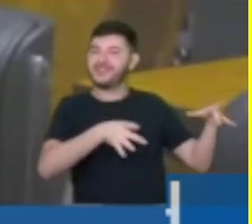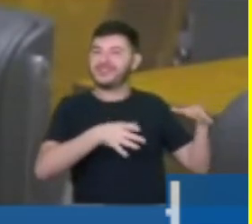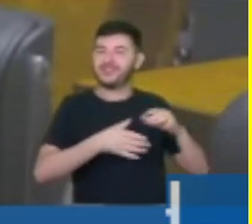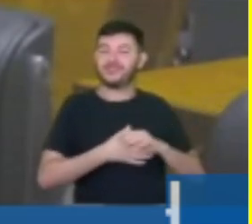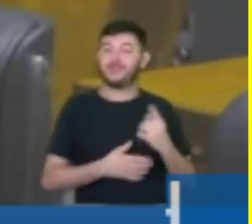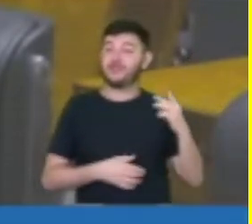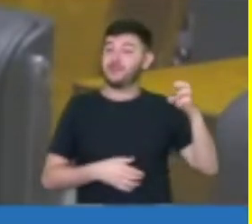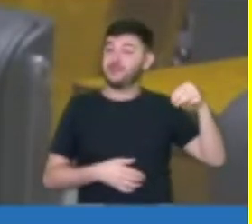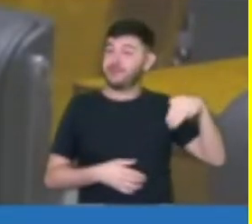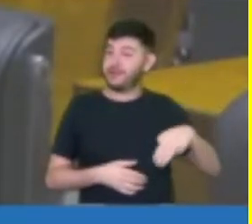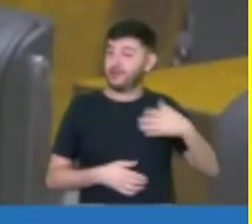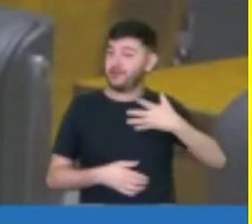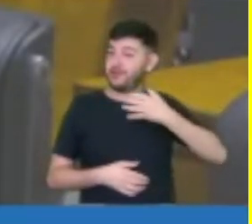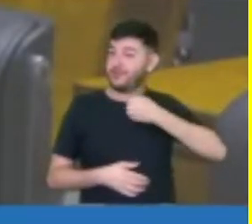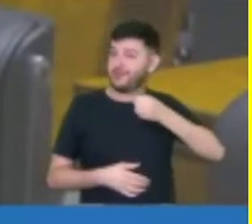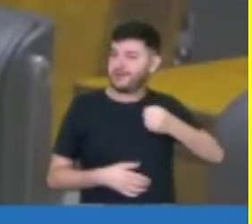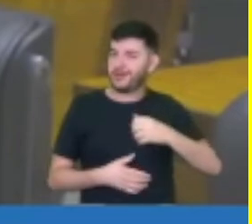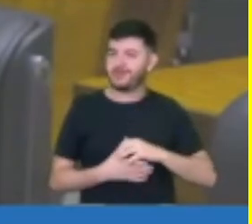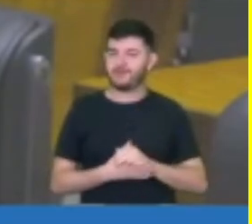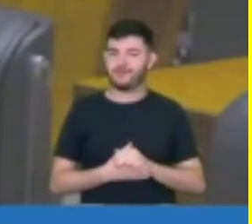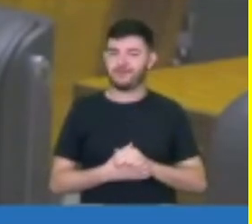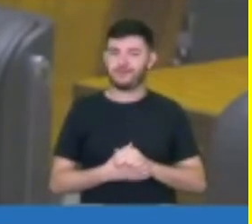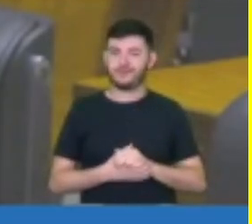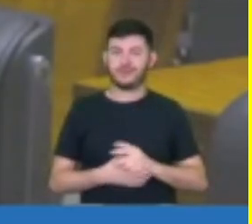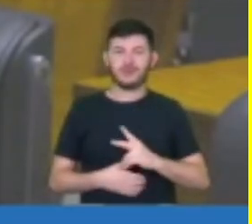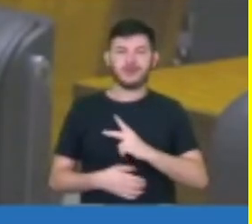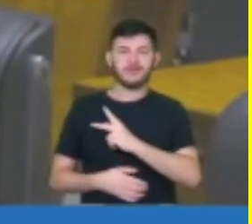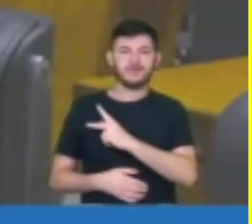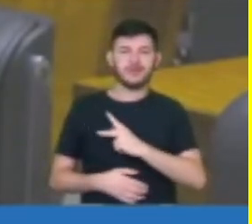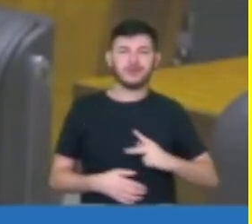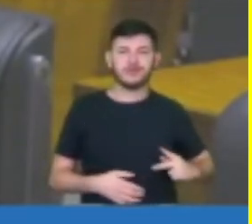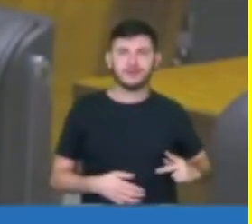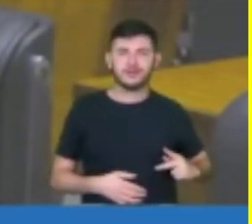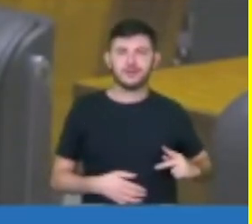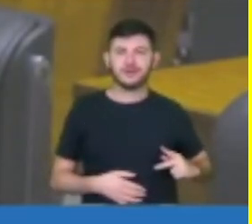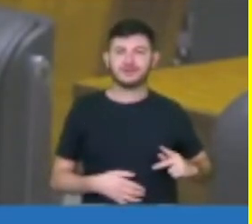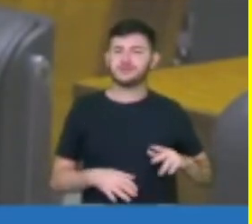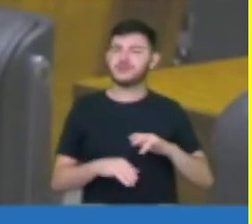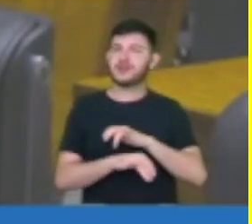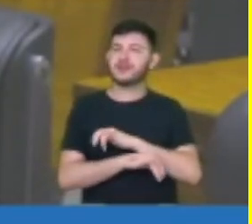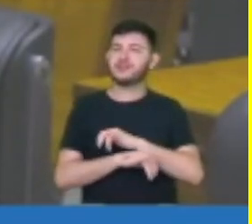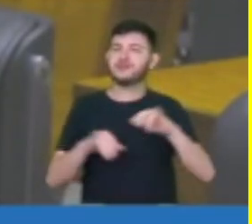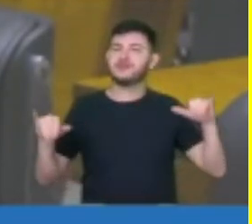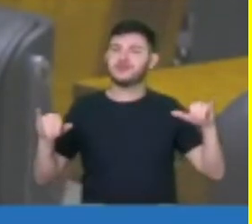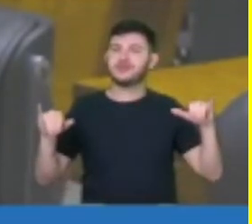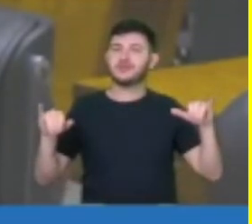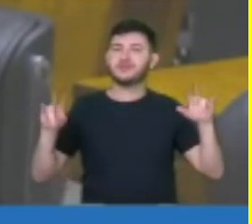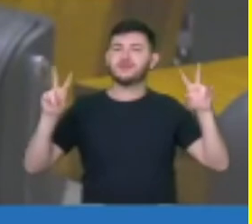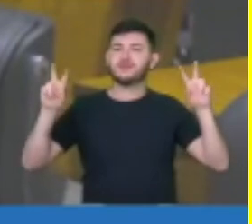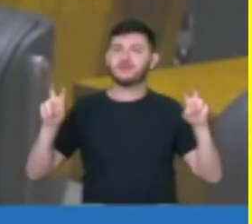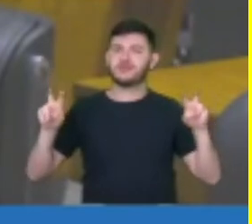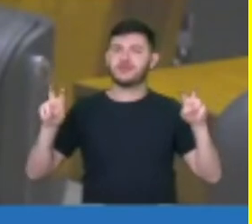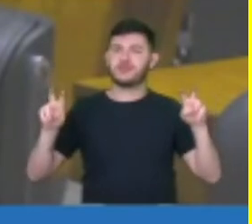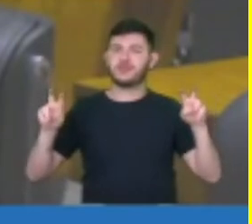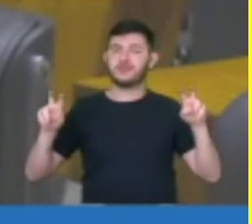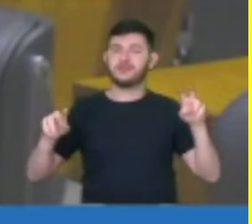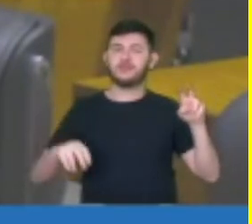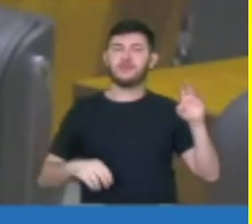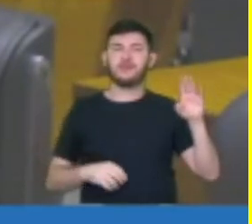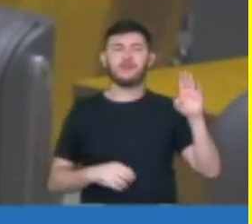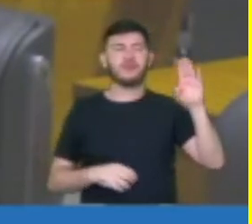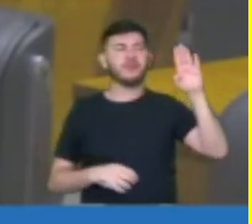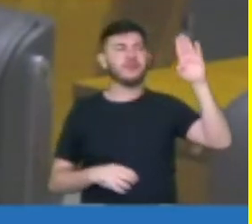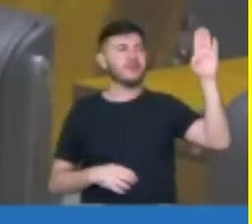Senhor presidente, o que dizer da nação, de uma nação que a